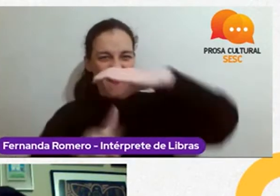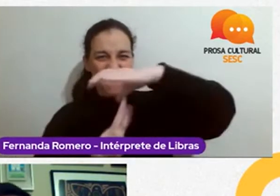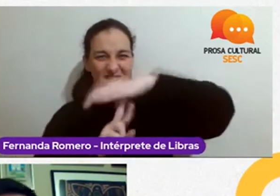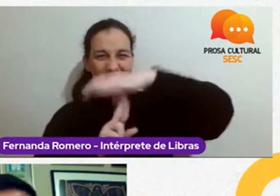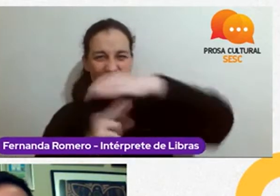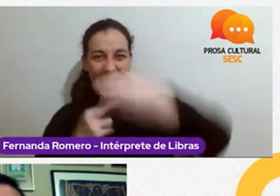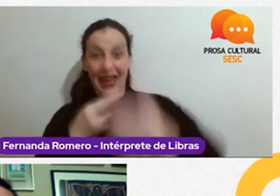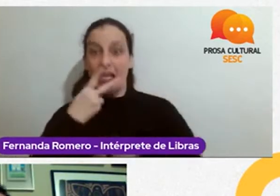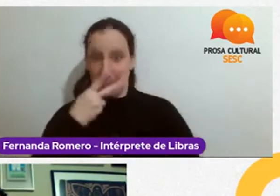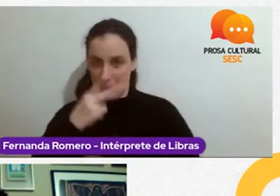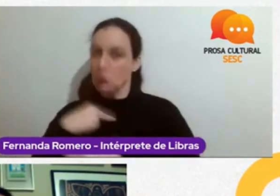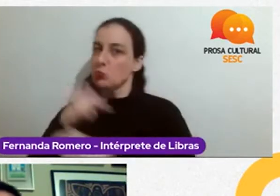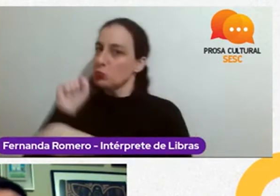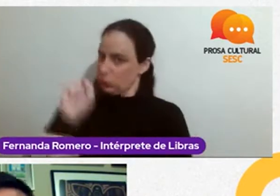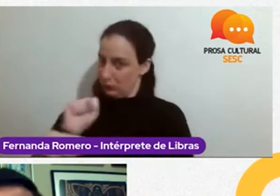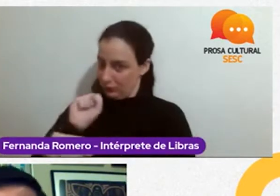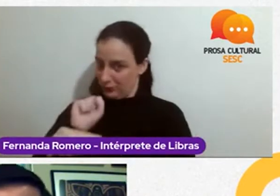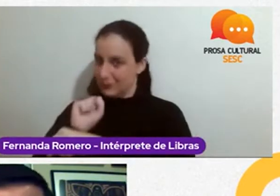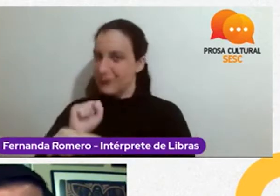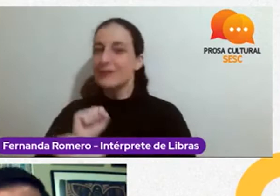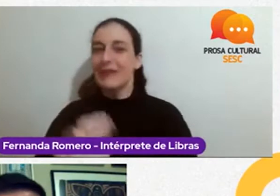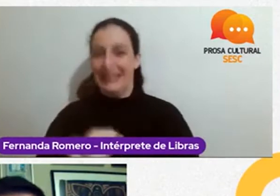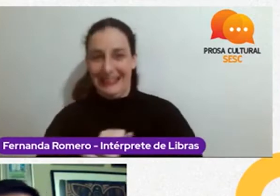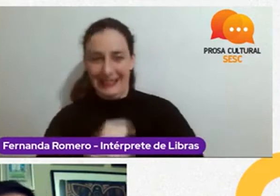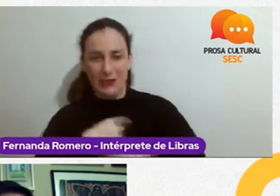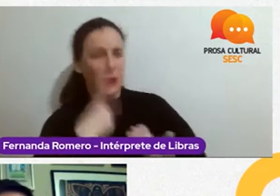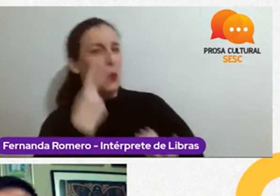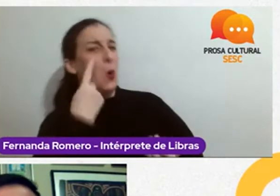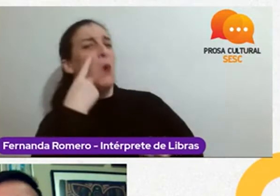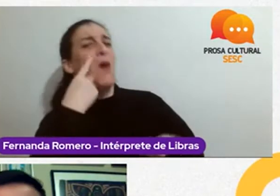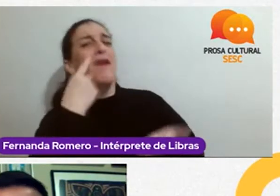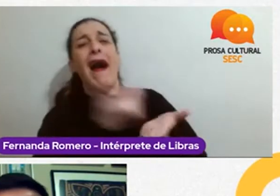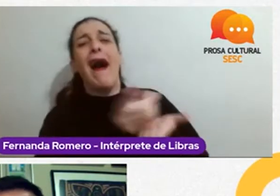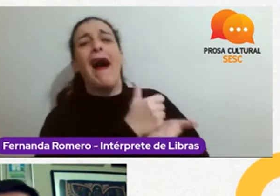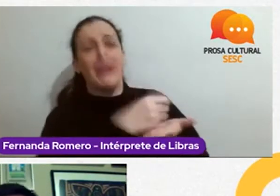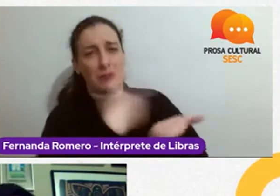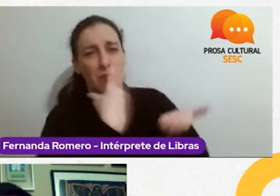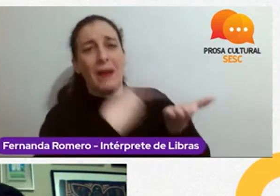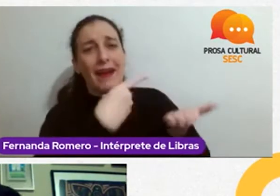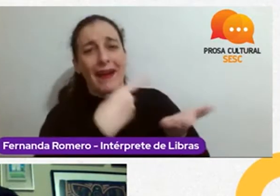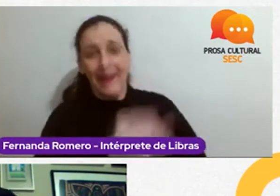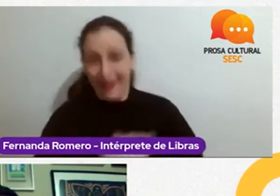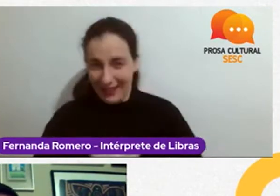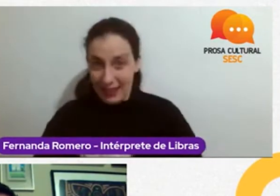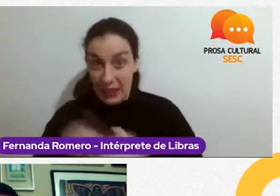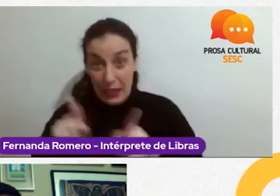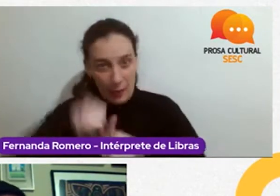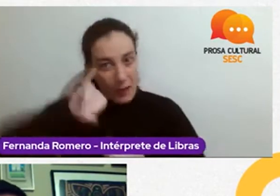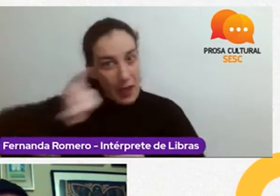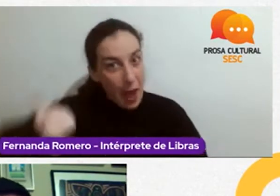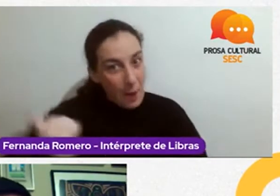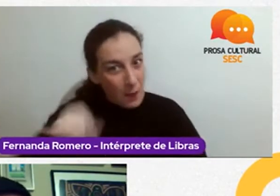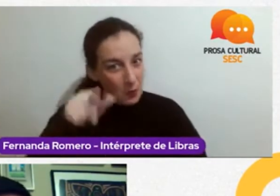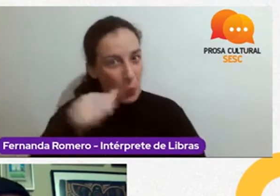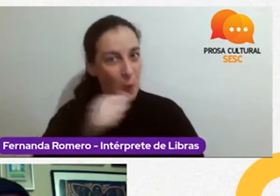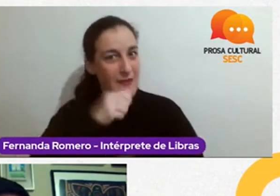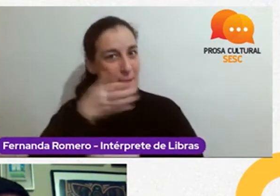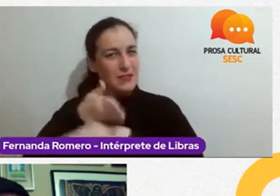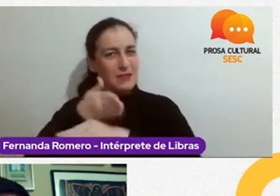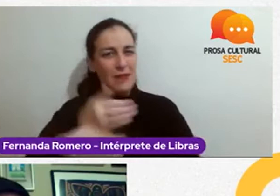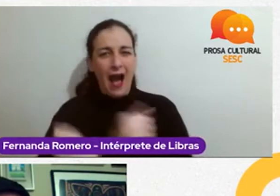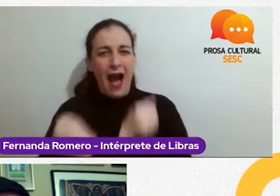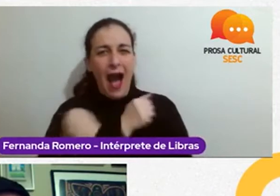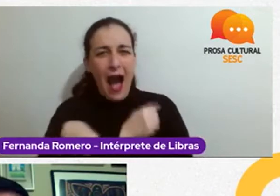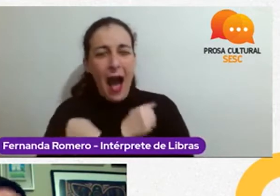esperando. Também vou ver a agenda. Então tá, aproveitar, Silvio, que tu tá aqui ainda para mandar um abraço para o